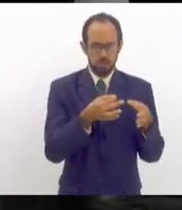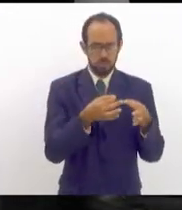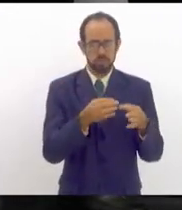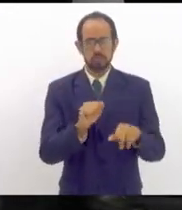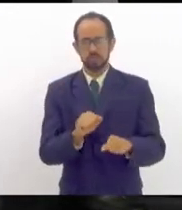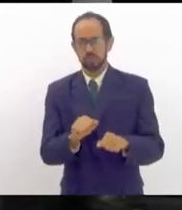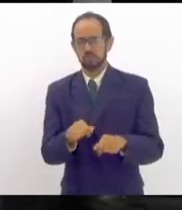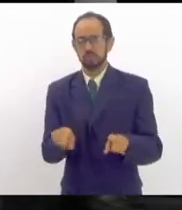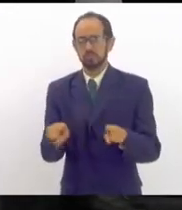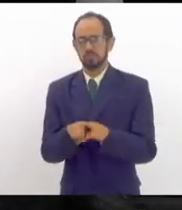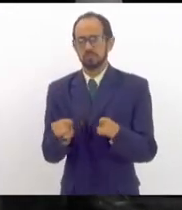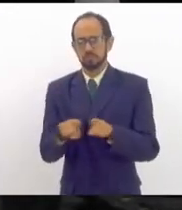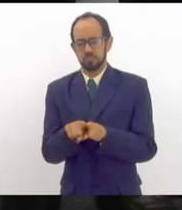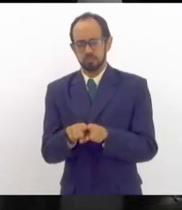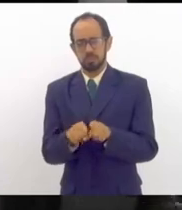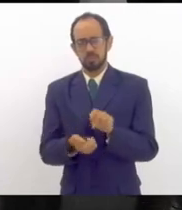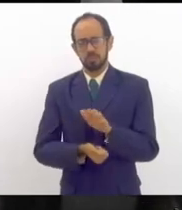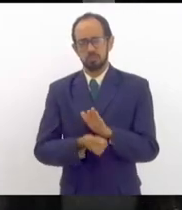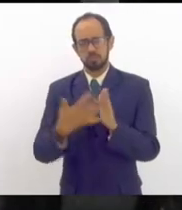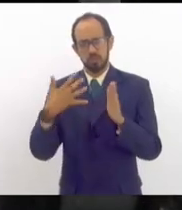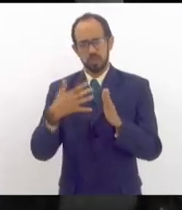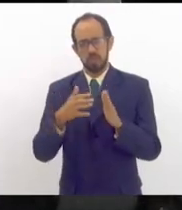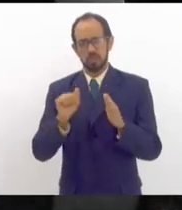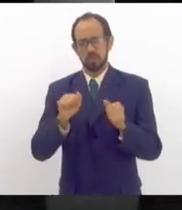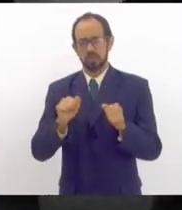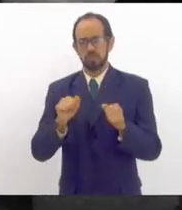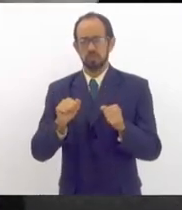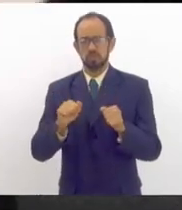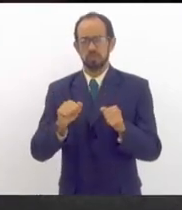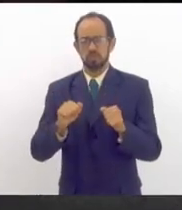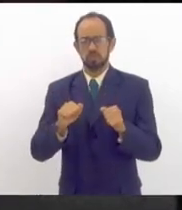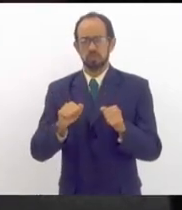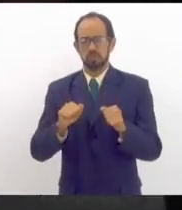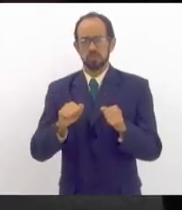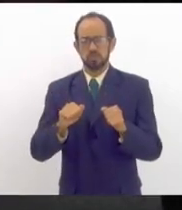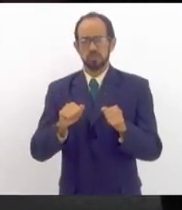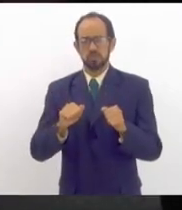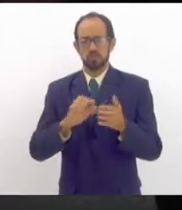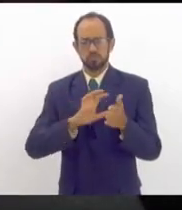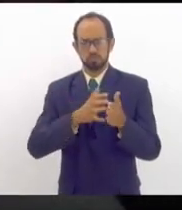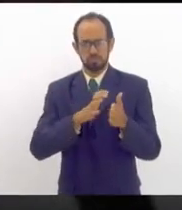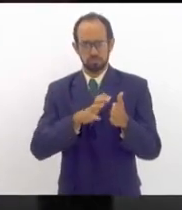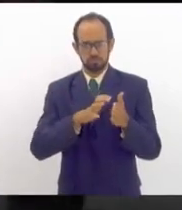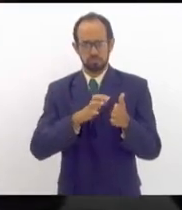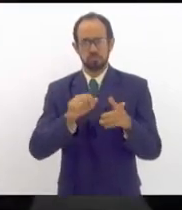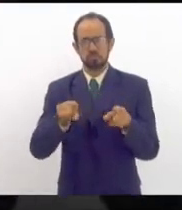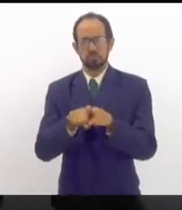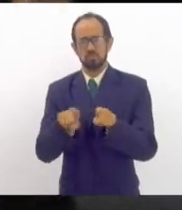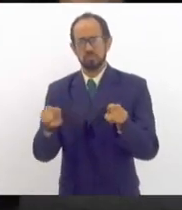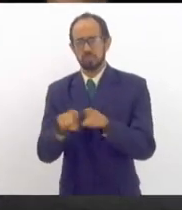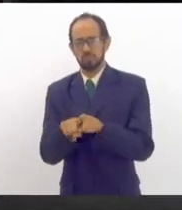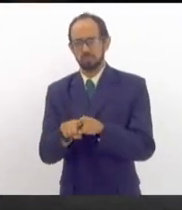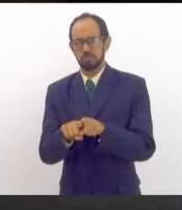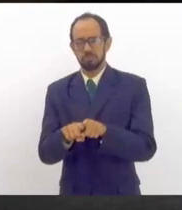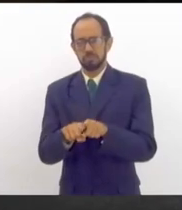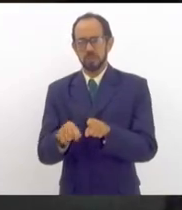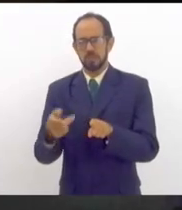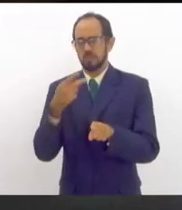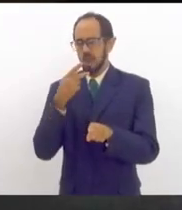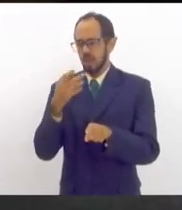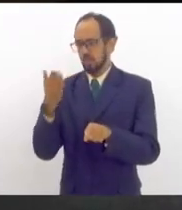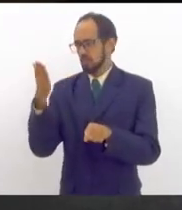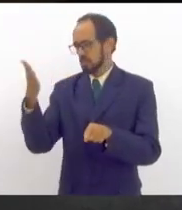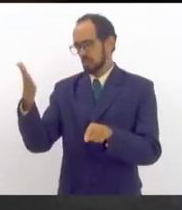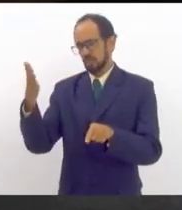de diversos os lados e de confessar a vossa excelência que eu não